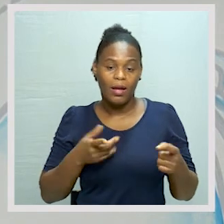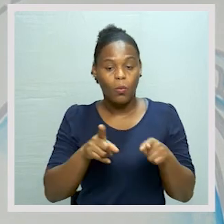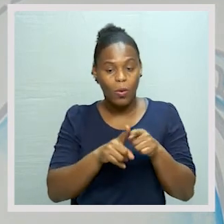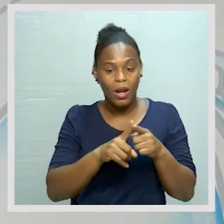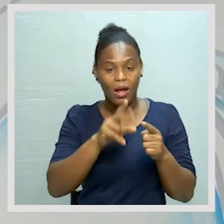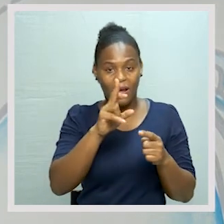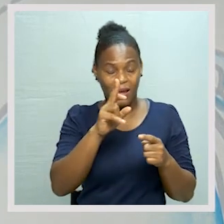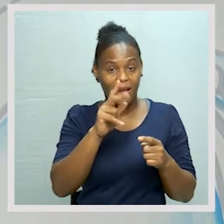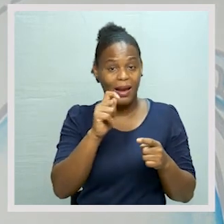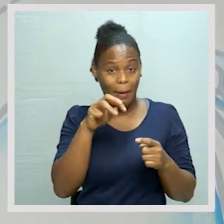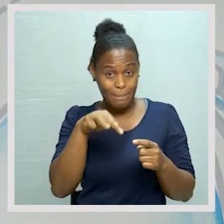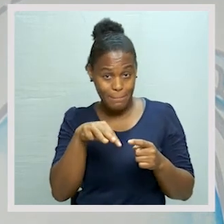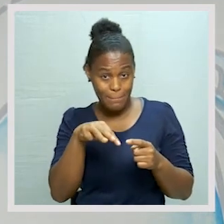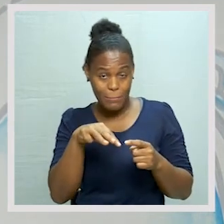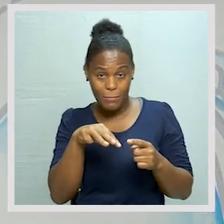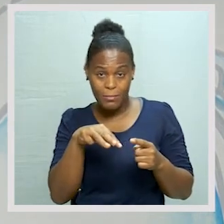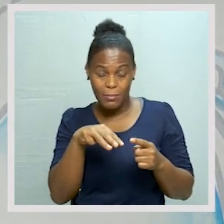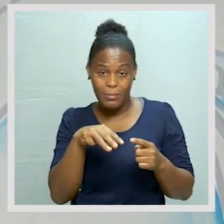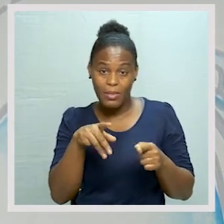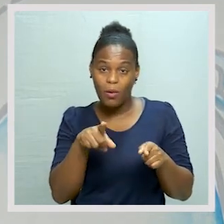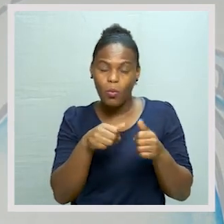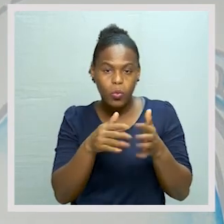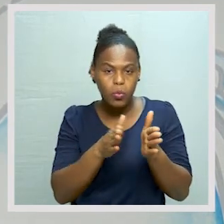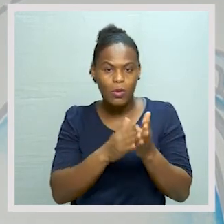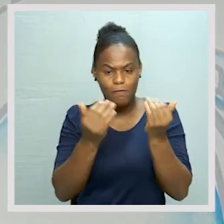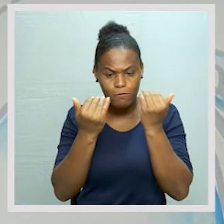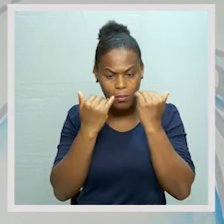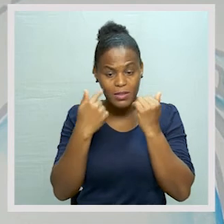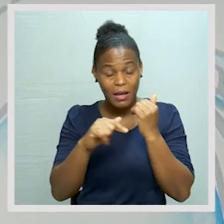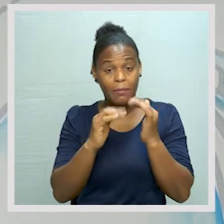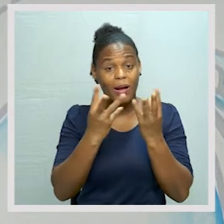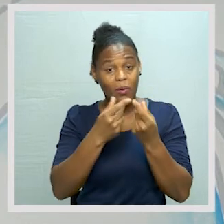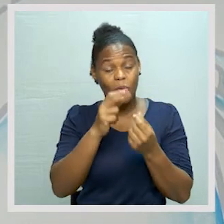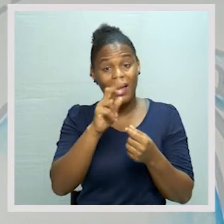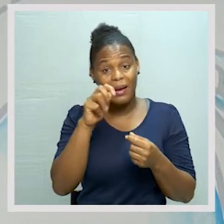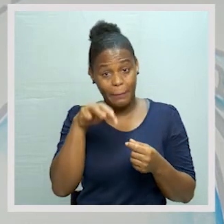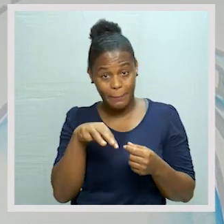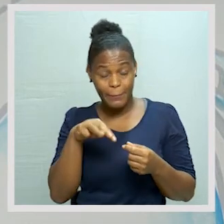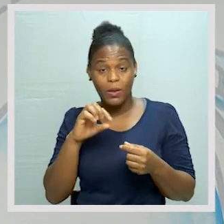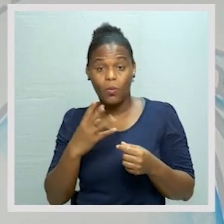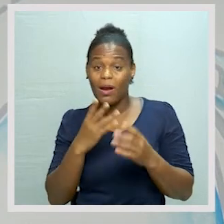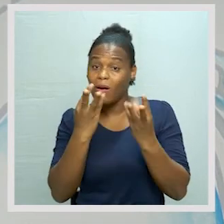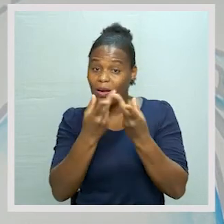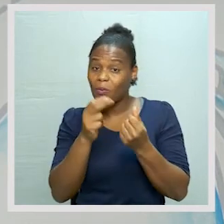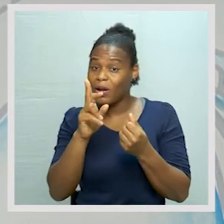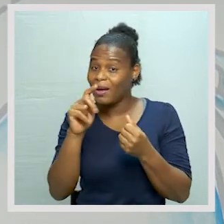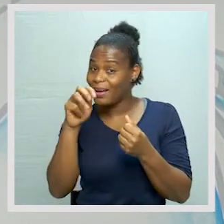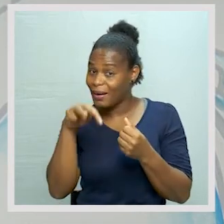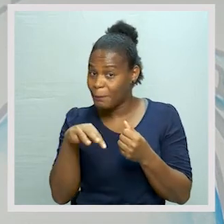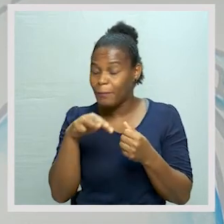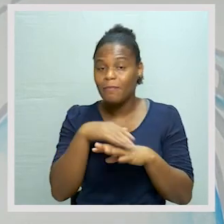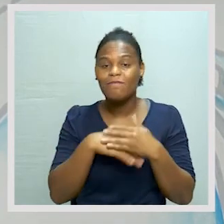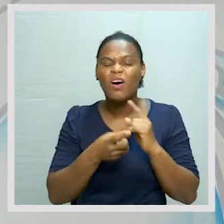igual ao rendimento pessoal. Vocês têm todos os dados para calcular o rendimento pessoal. Ao calcular o rendimento pessoal, vocês